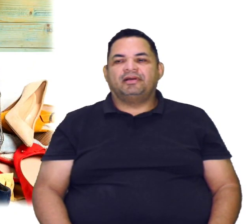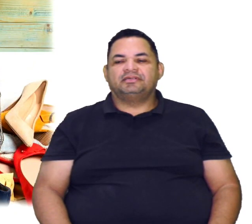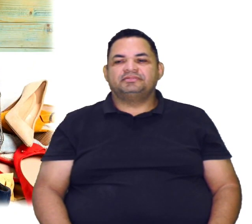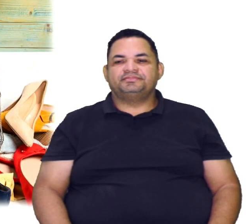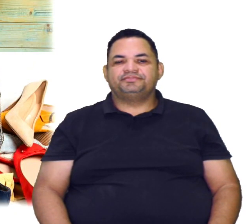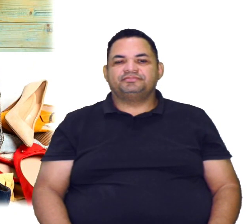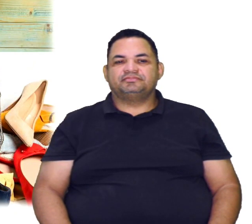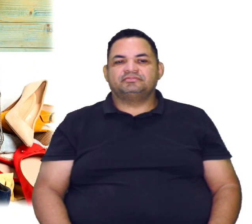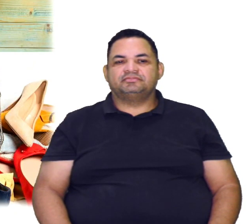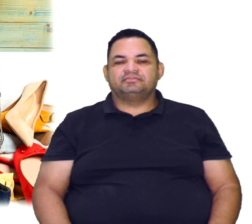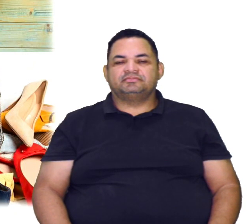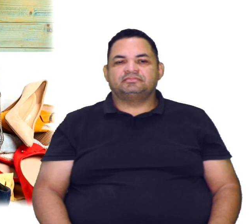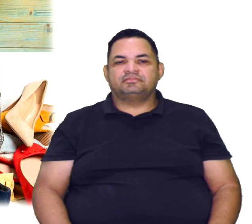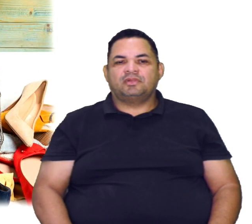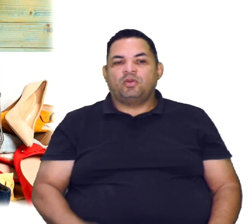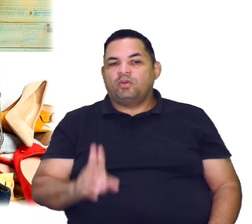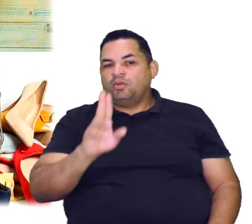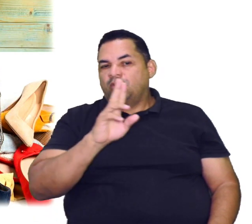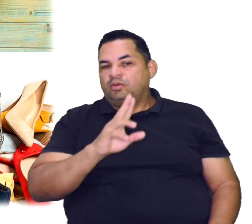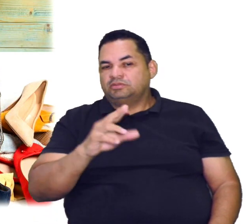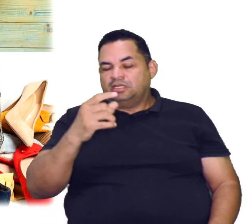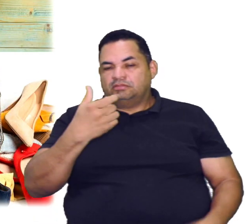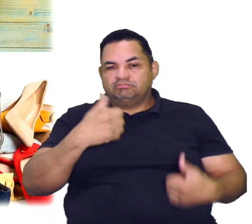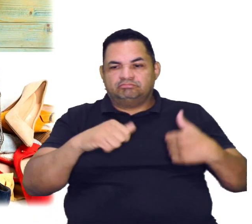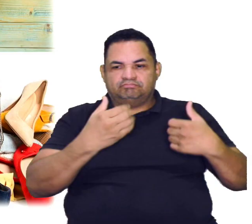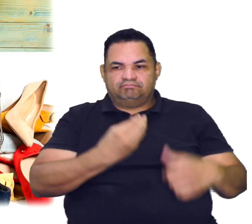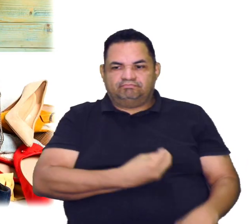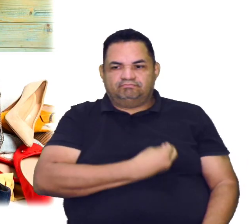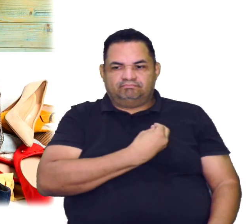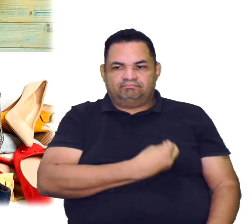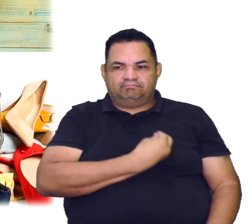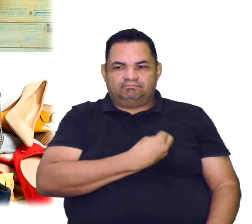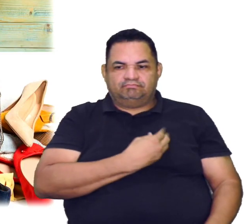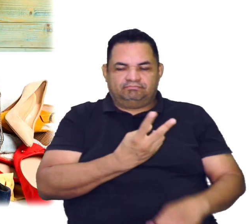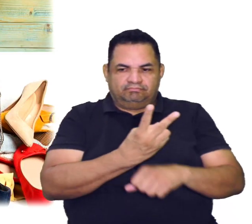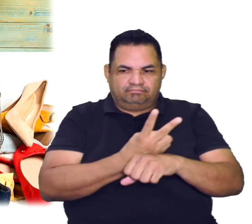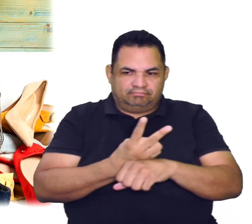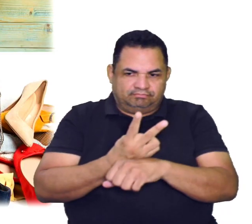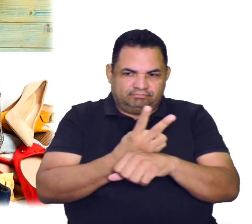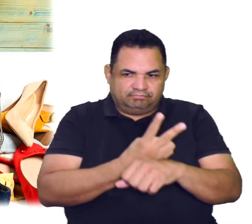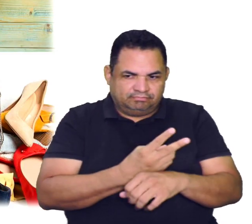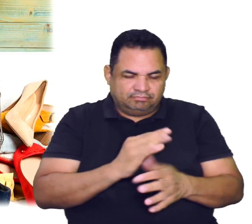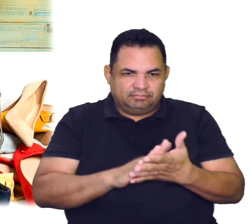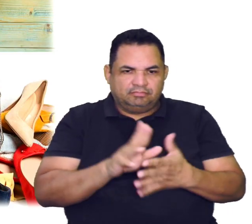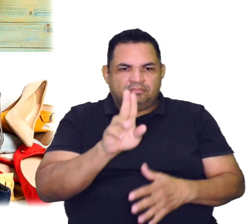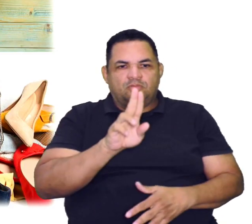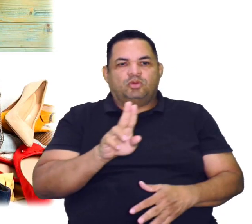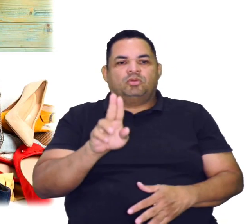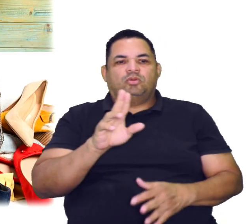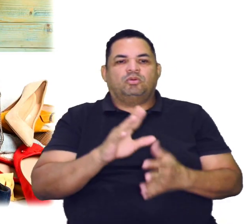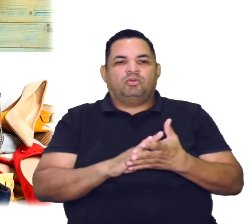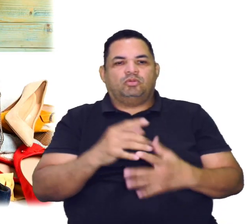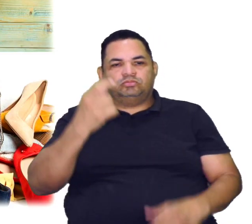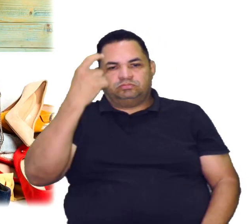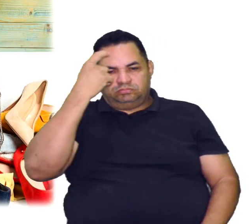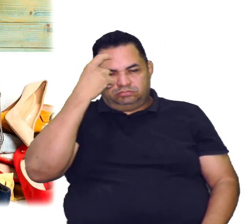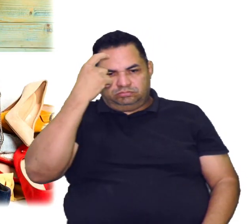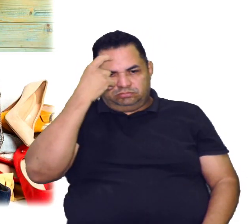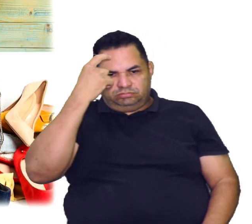Com relação ao consumo e a qualidade de vida, a gente busca aqui, né, esse consumo